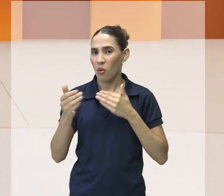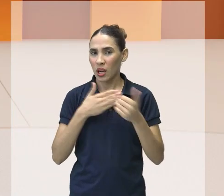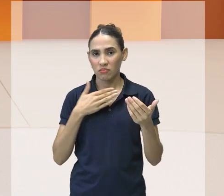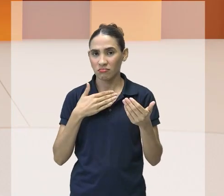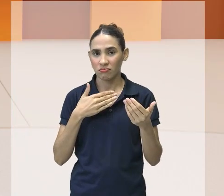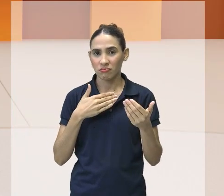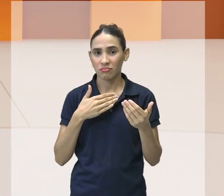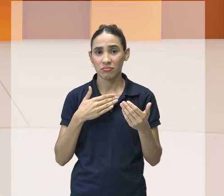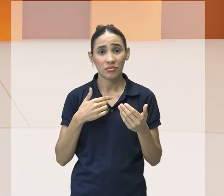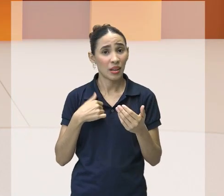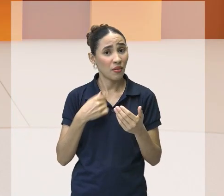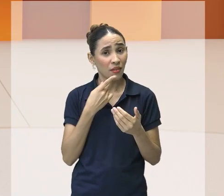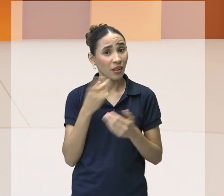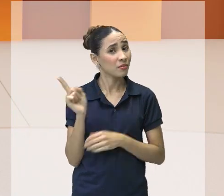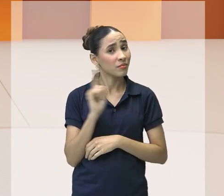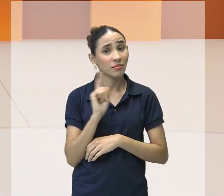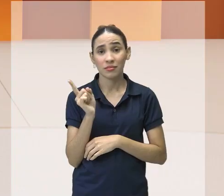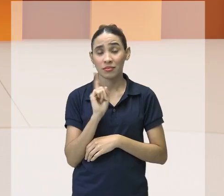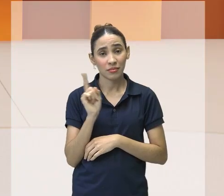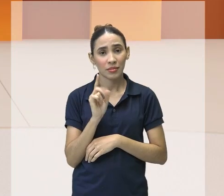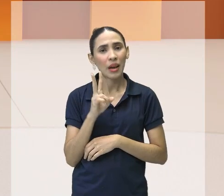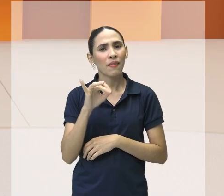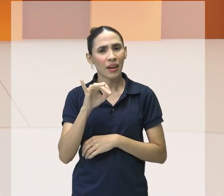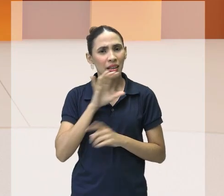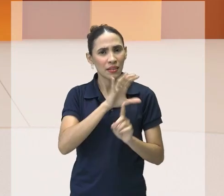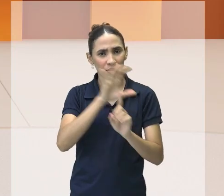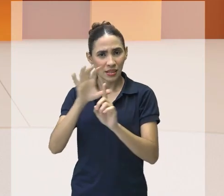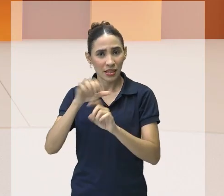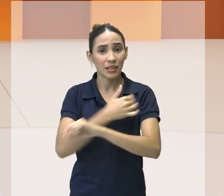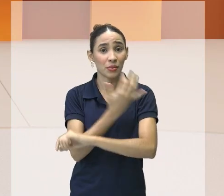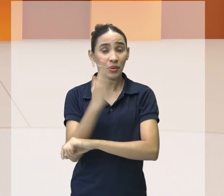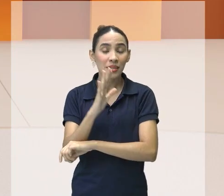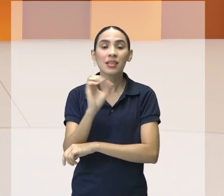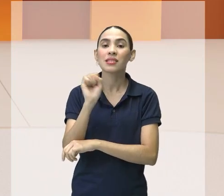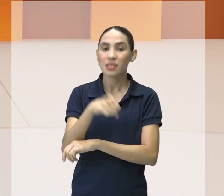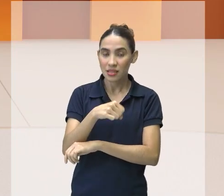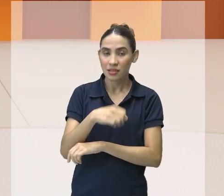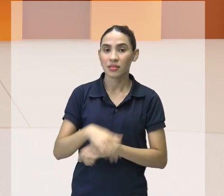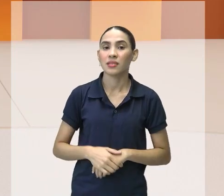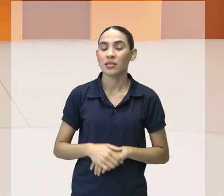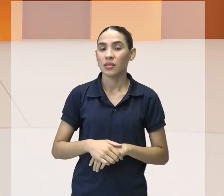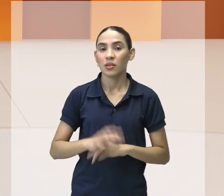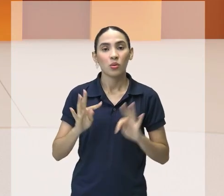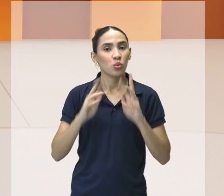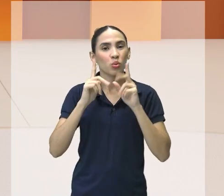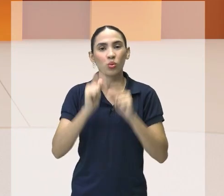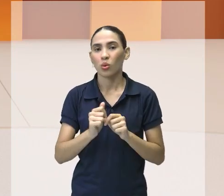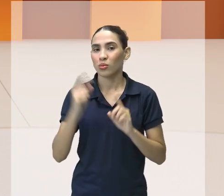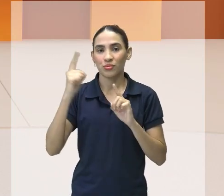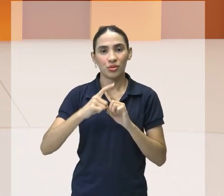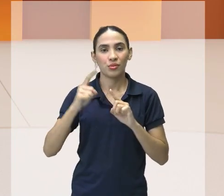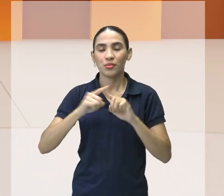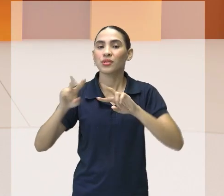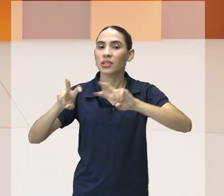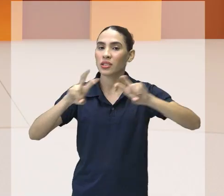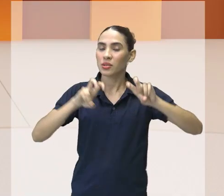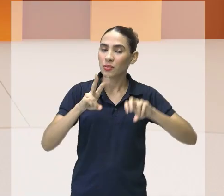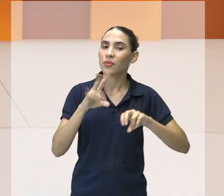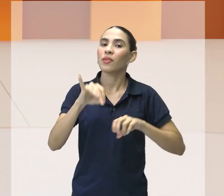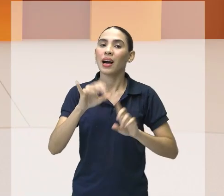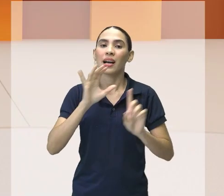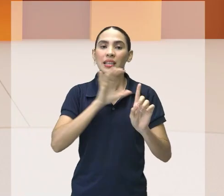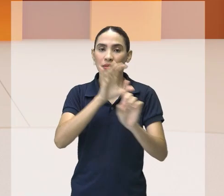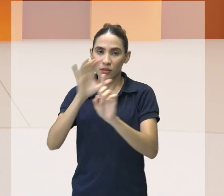forma? Eu diria que não. Traz impacto para a natureza? Sim. Todo extrativismo vai